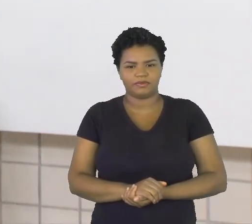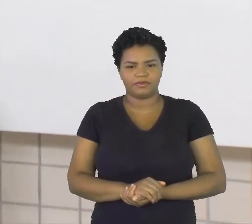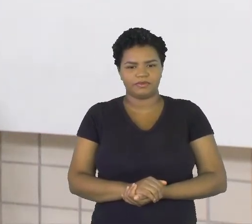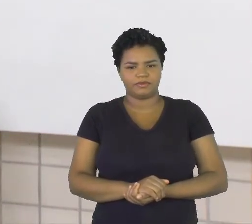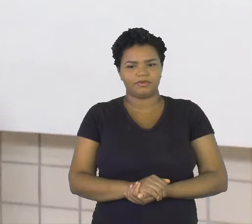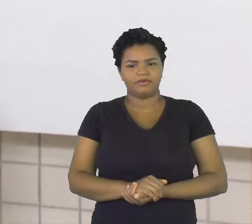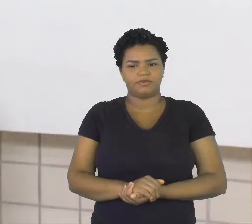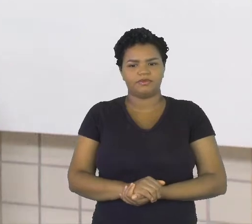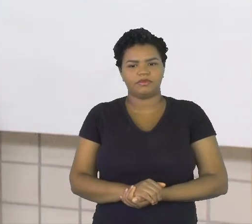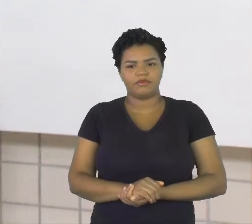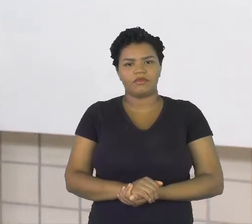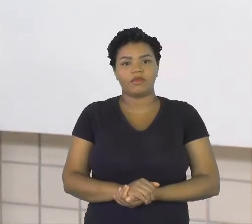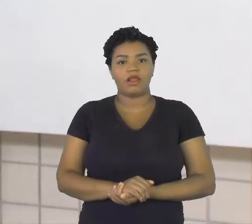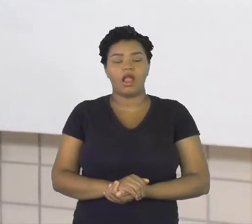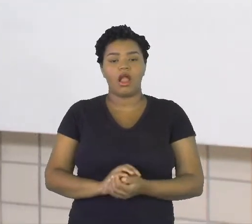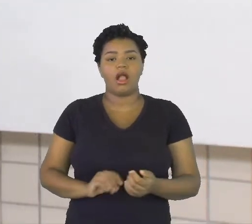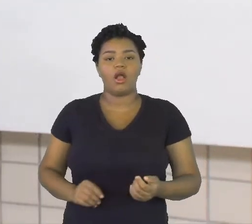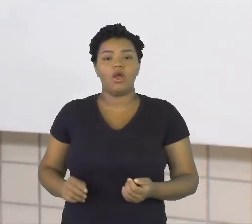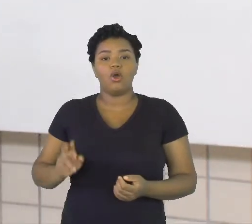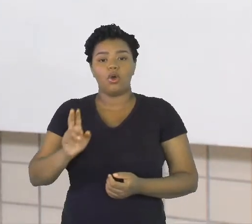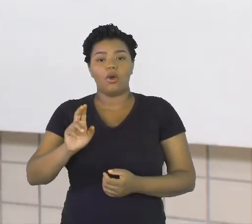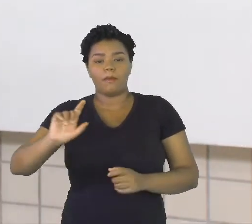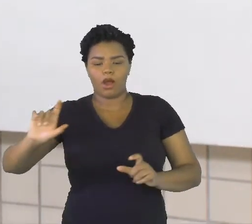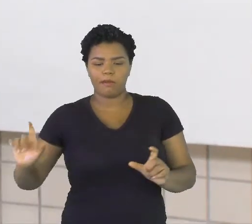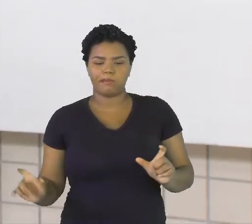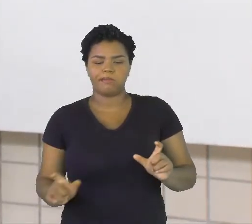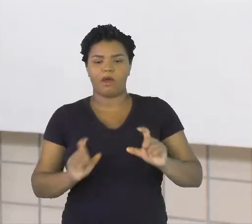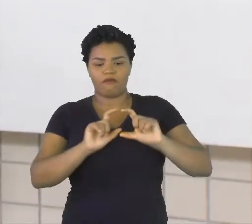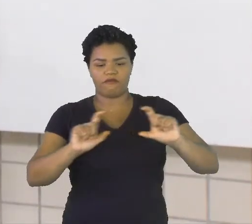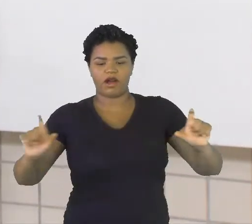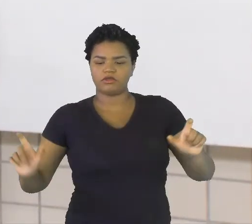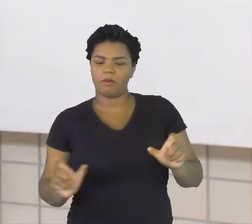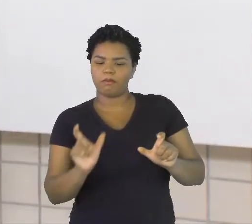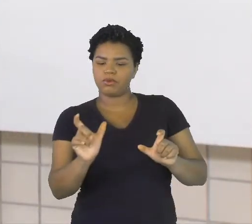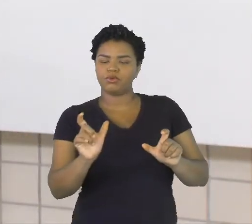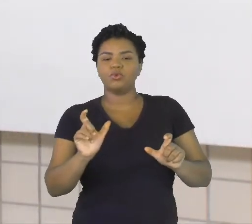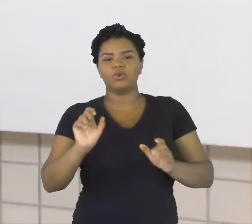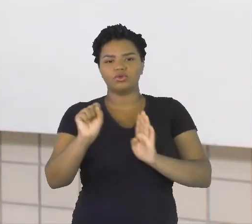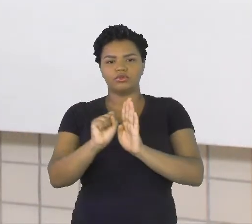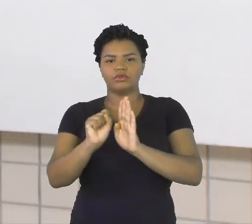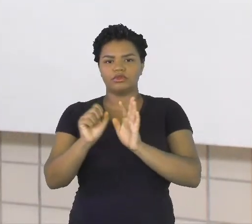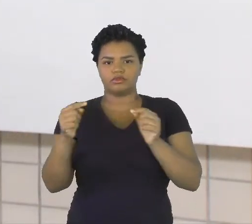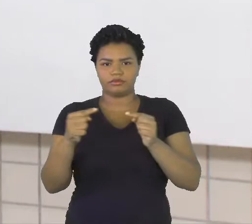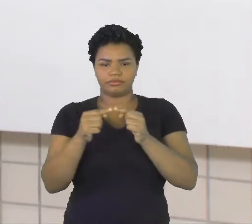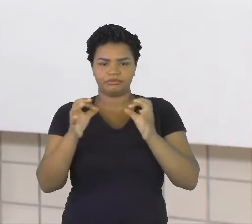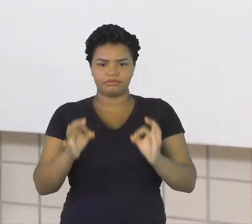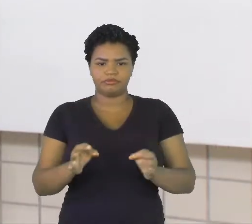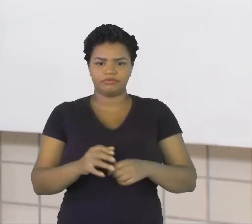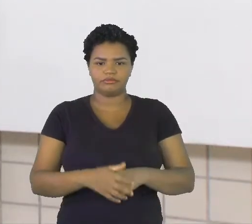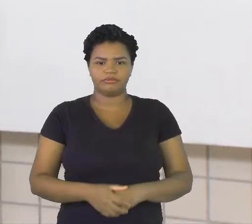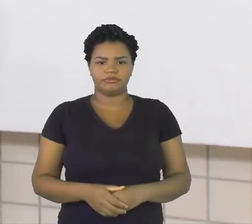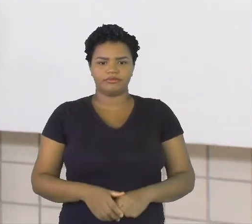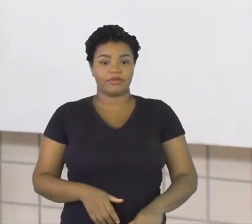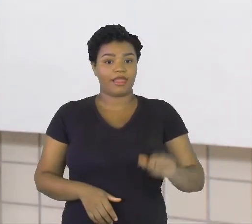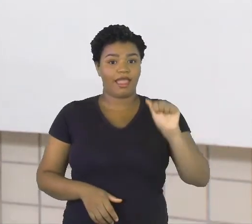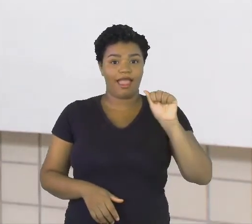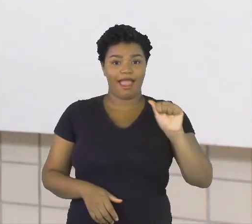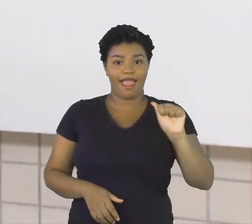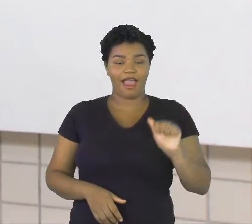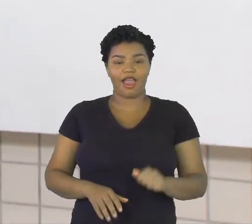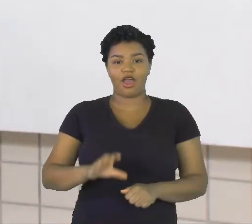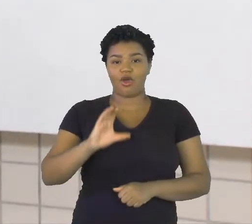Complete as frases com os substantivos adequados. Primeira ficou assim: a coelha foi